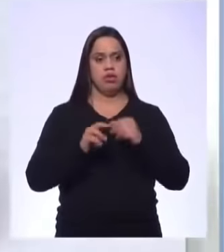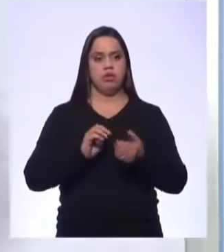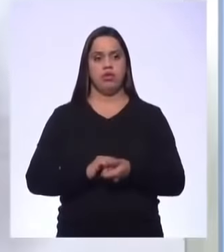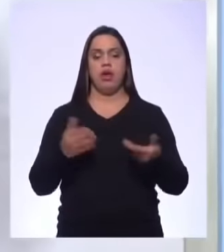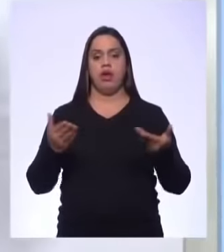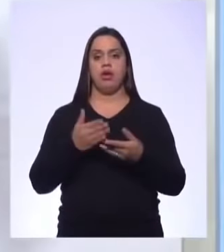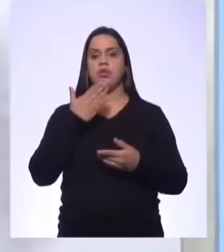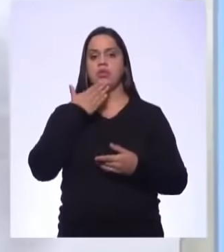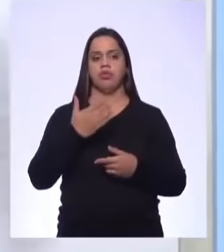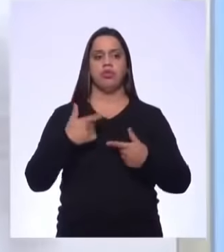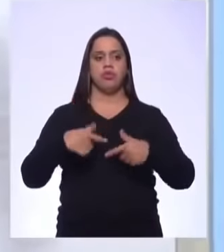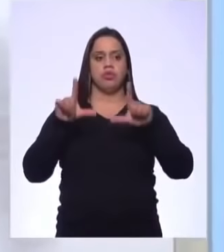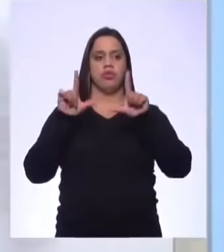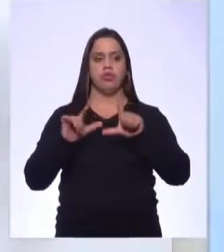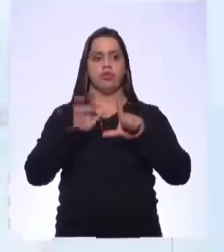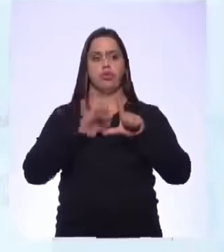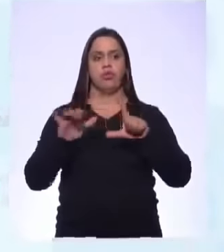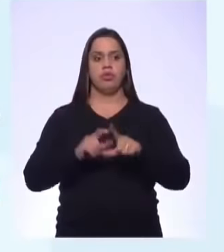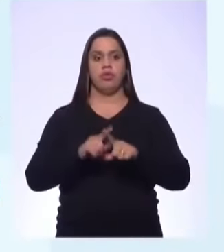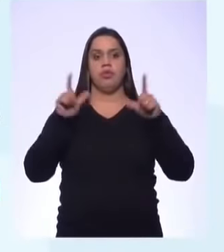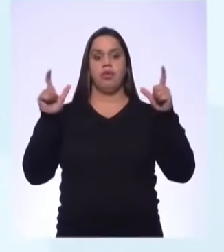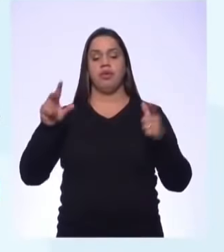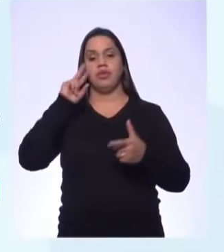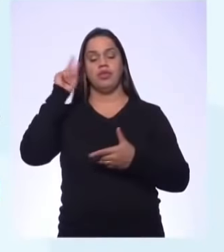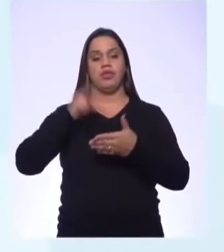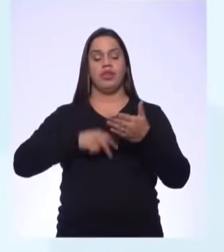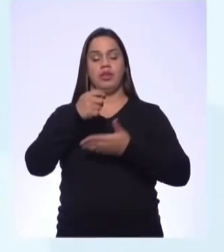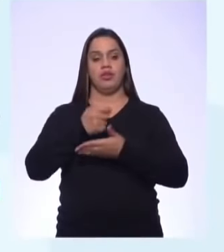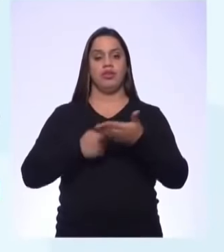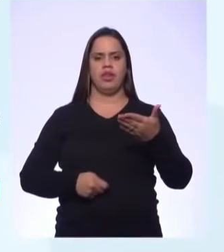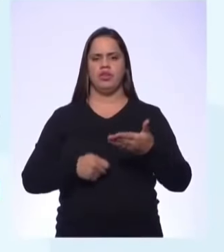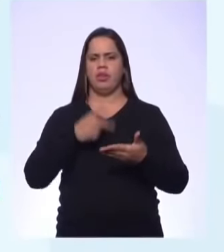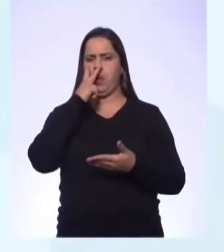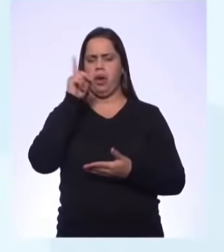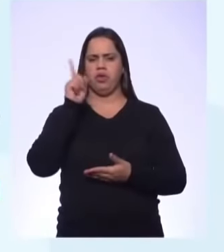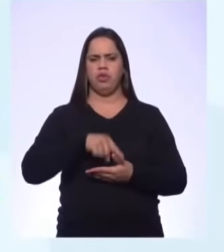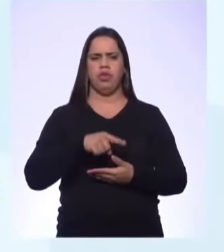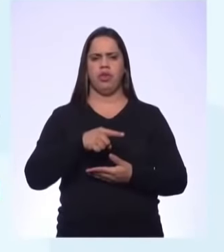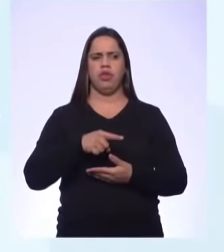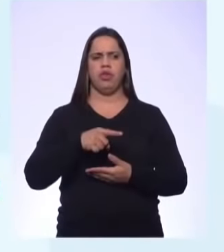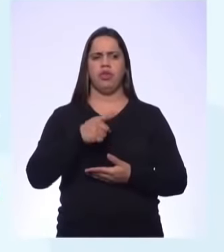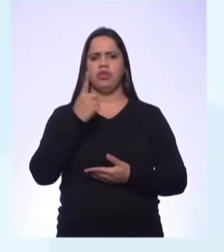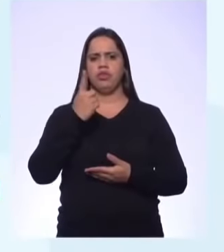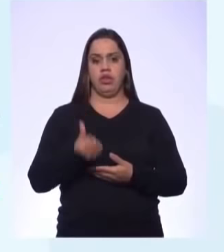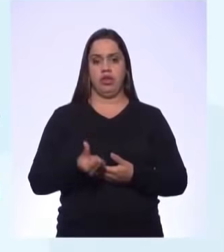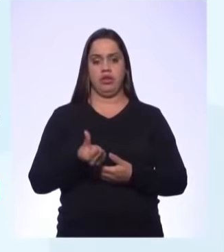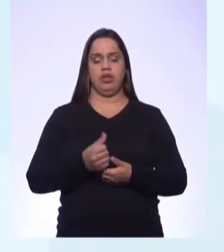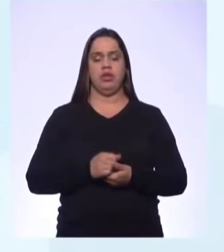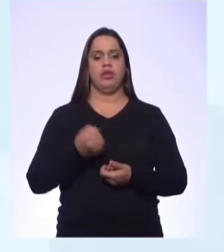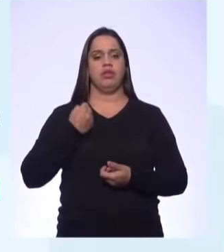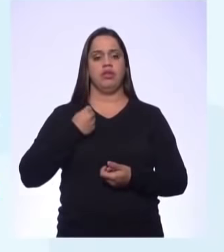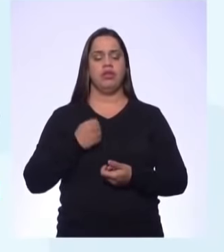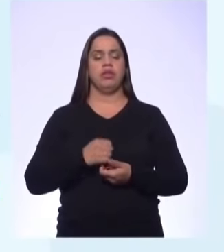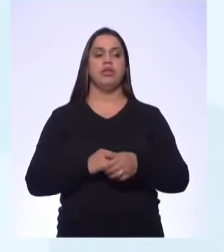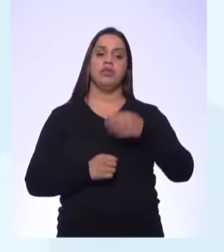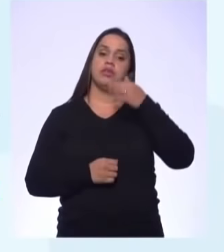vou pedir para o diretor colocar o slide maior para a gente ler o texto, que se eu não me engano é o slide 16.